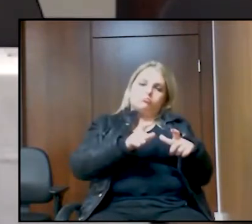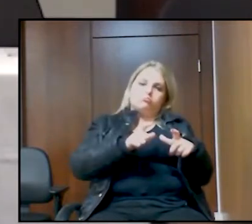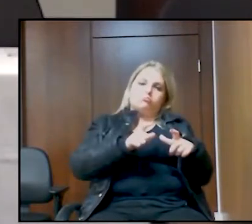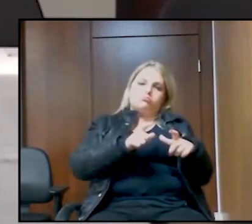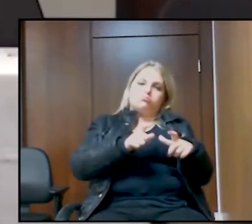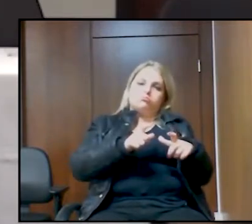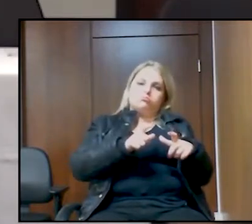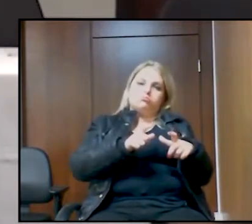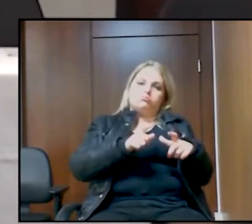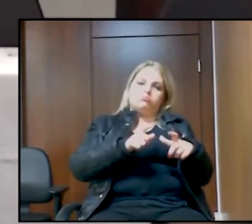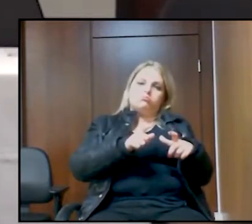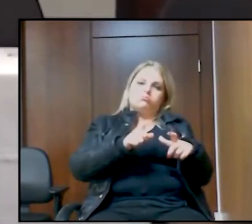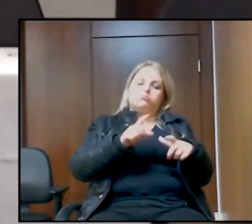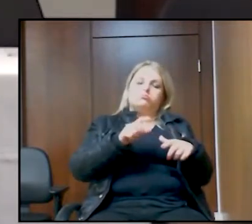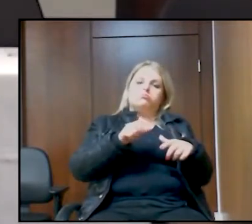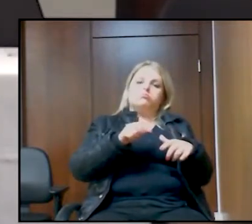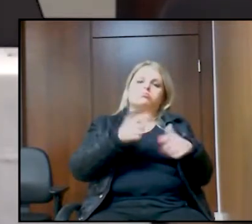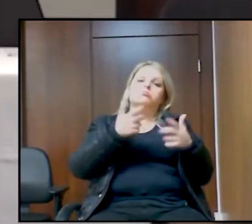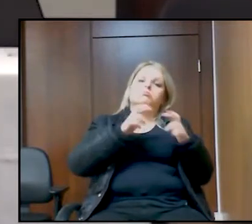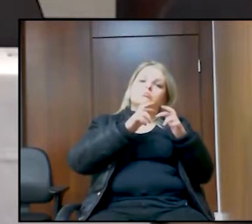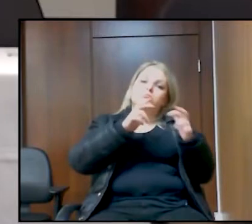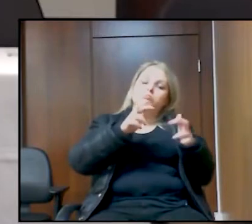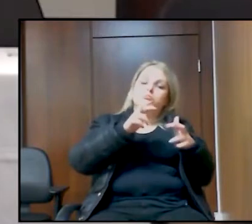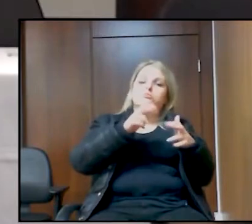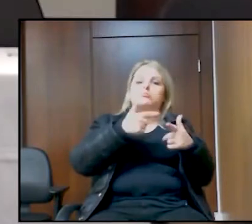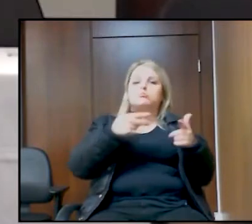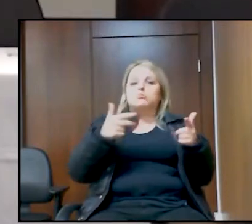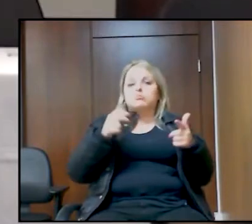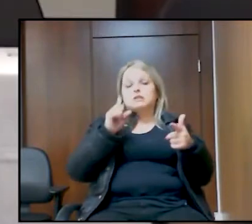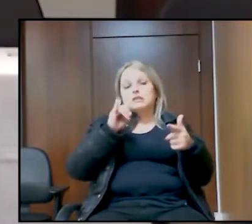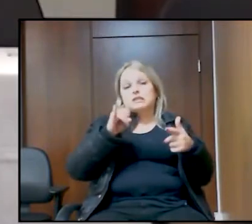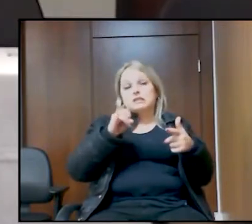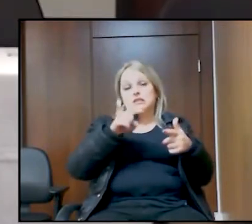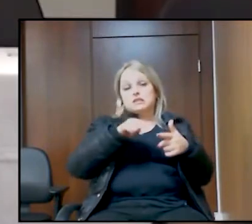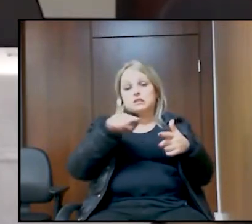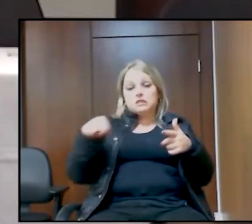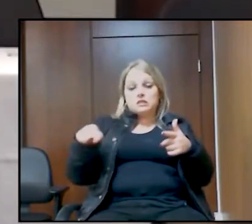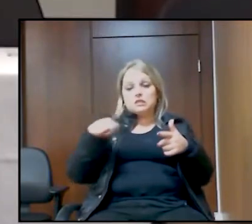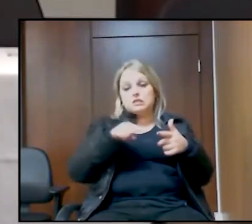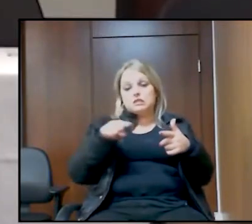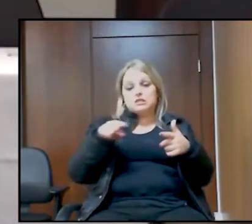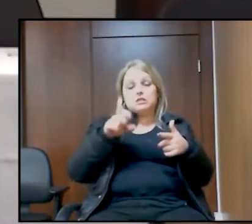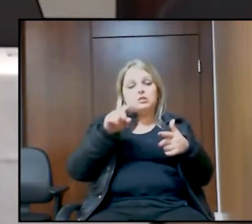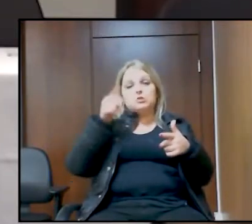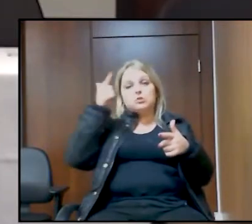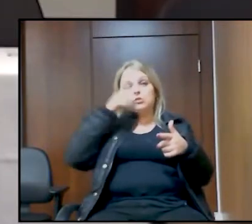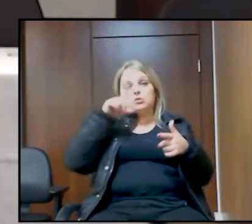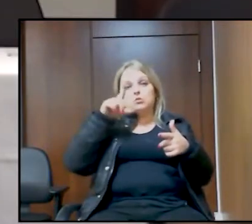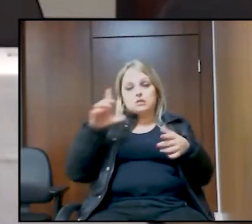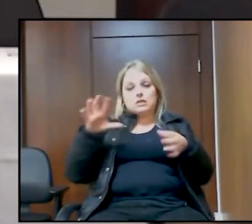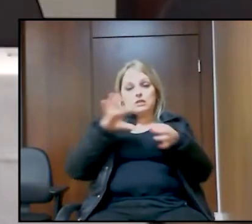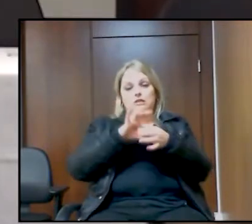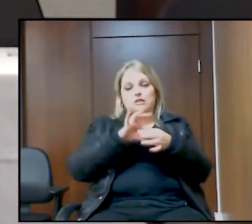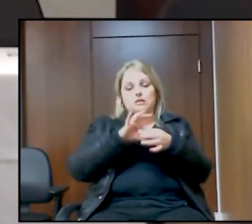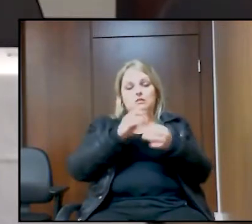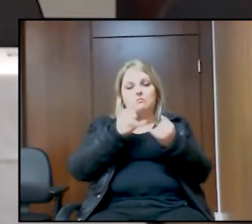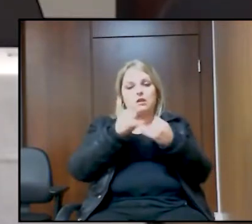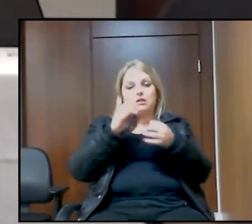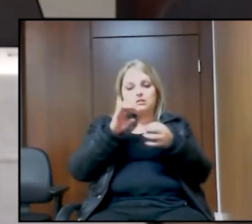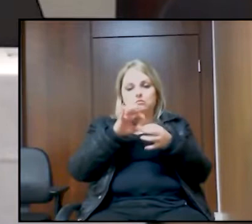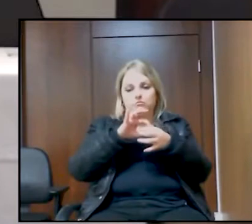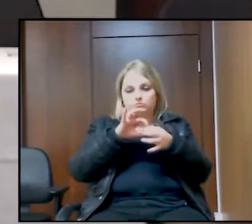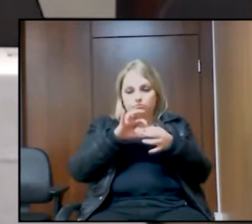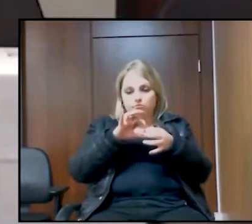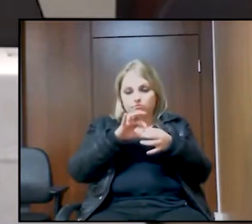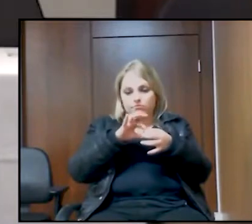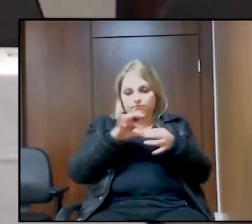transporte ou ao meu destino. Se um desses elos estiver rompido, apenas um, para as pessoas